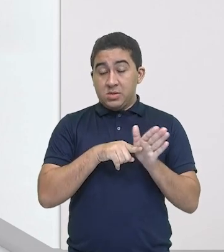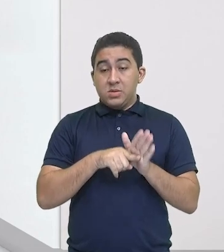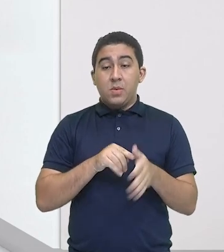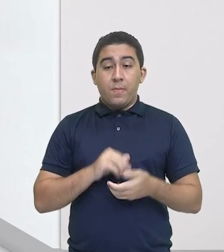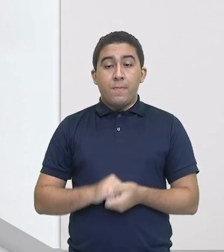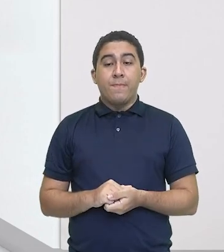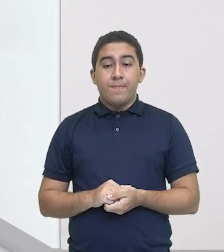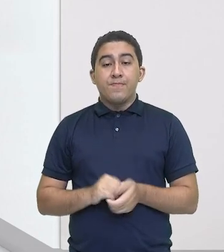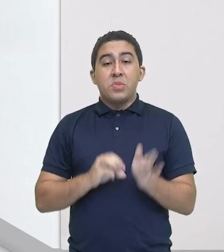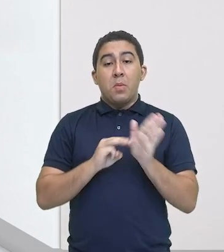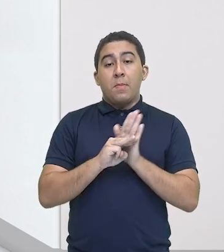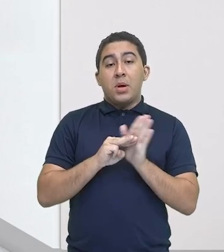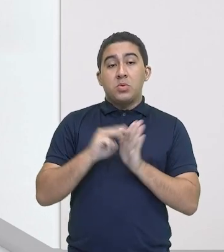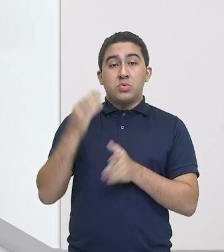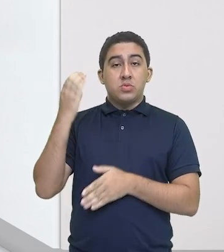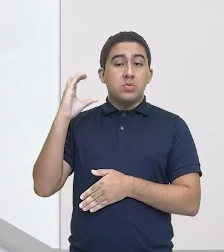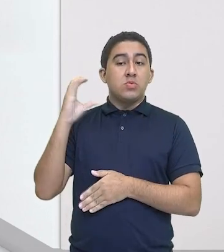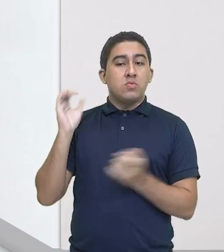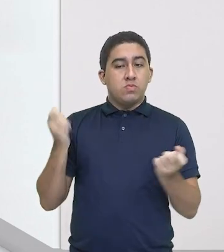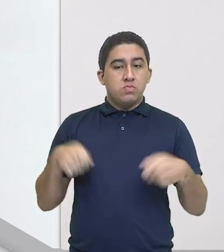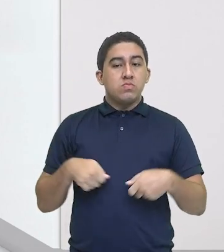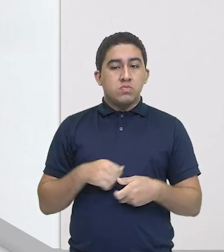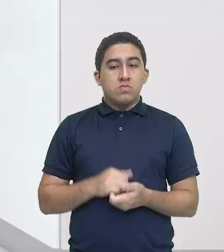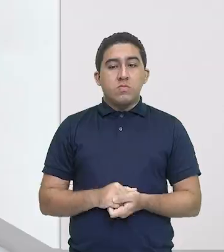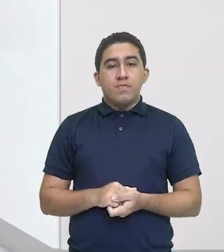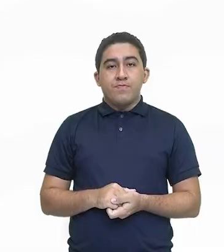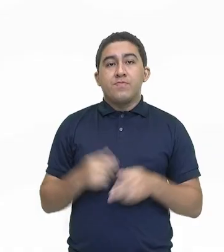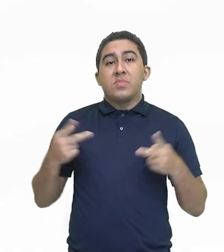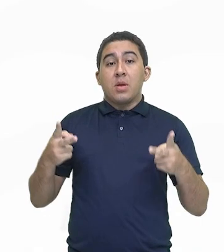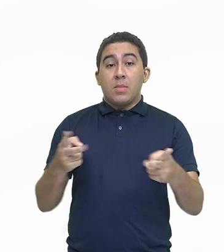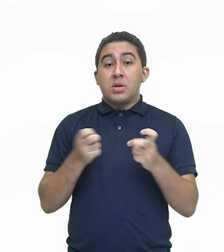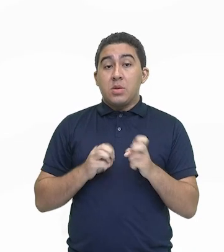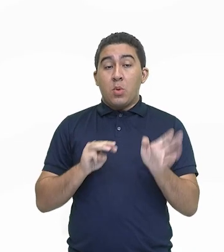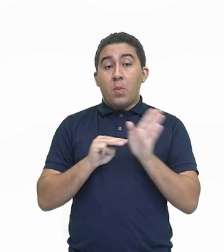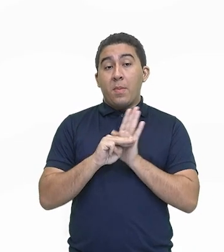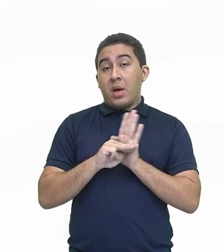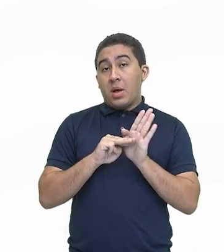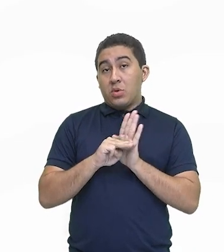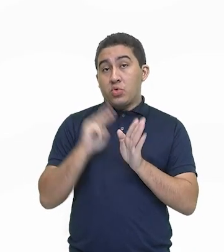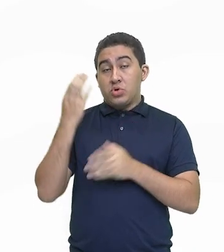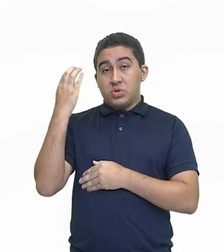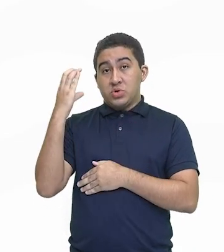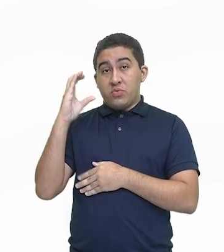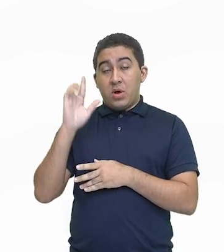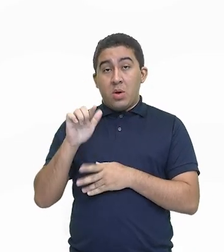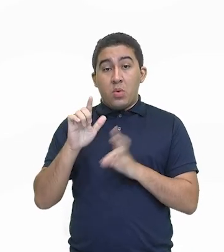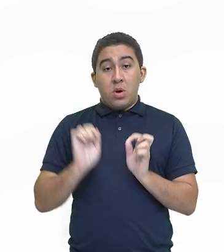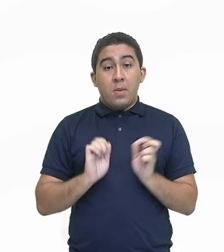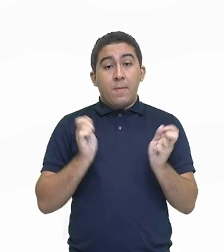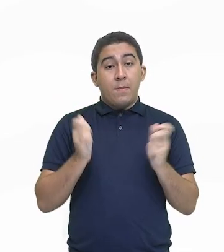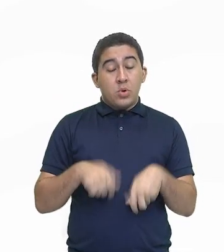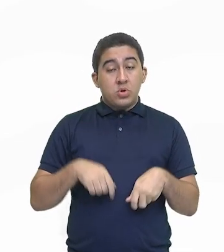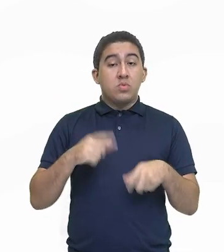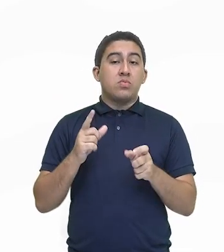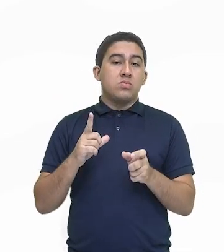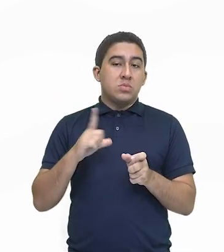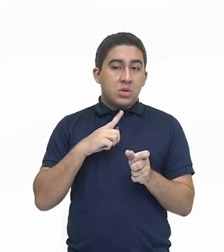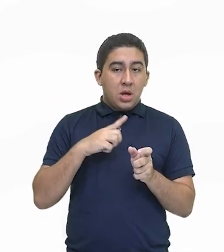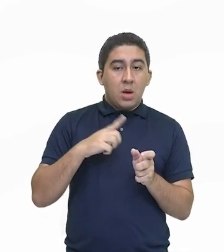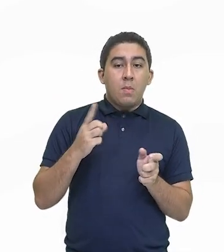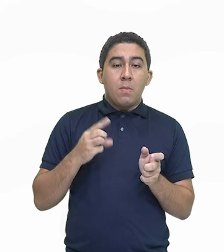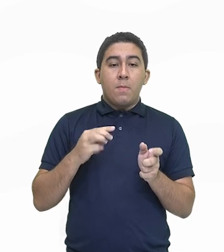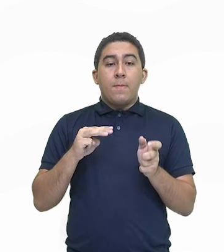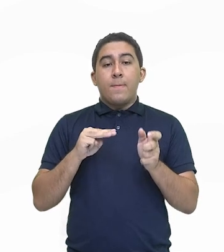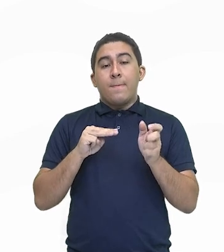esse método científico. Né? Vejam que o método científico é um processo metodológico ou